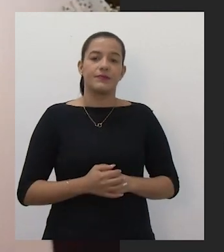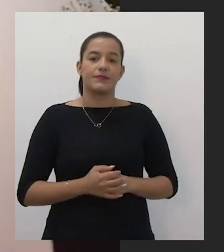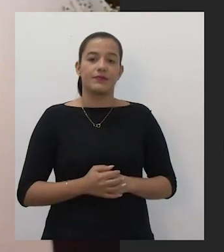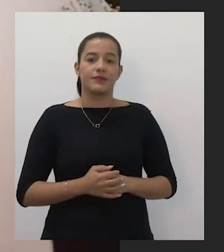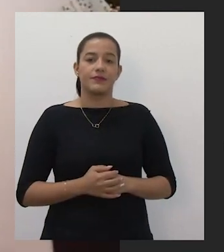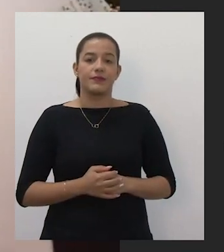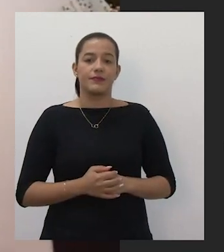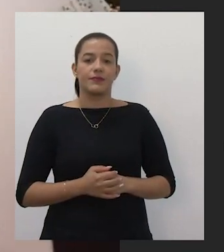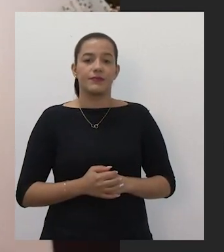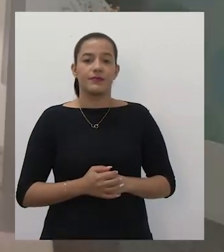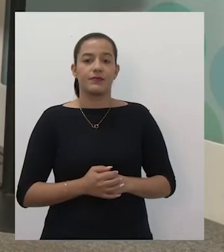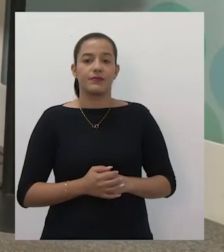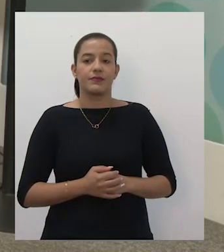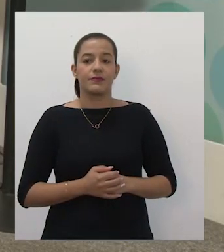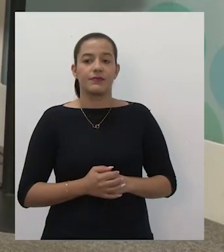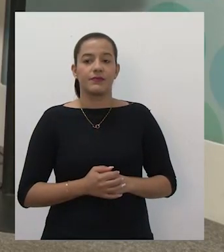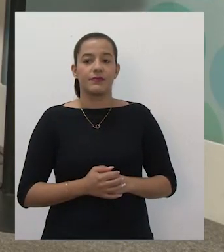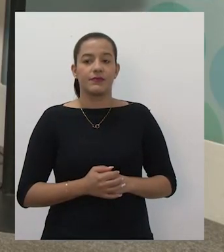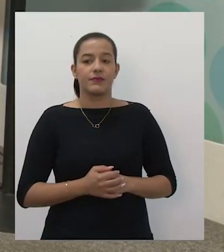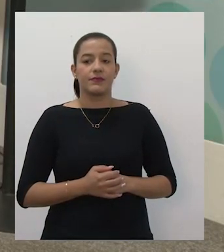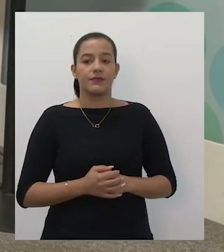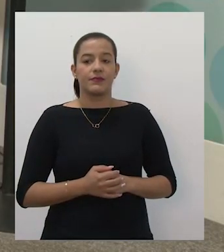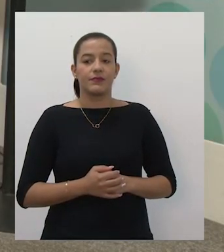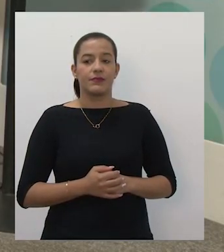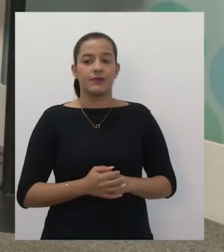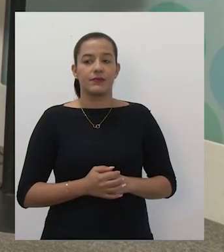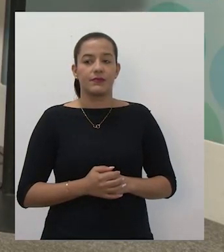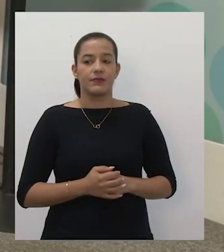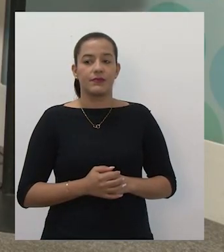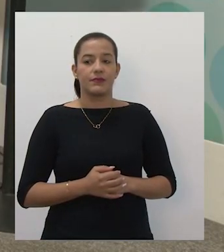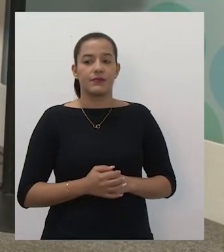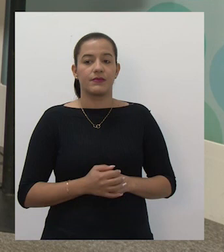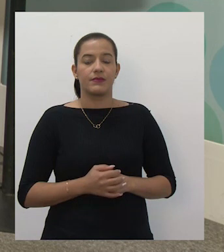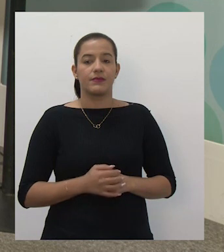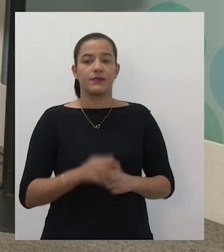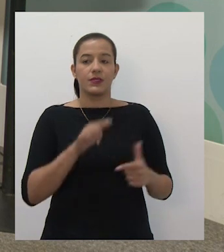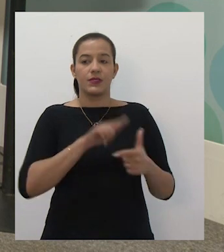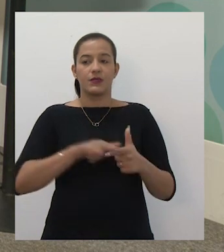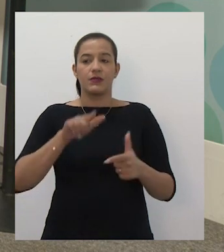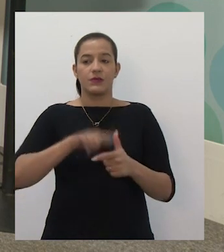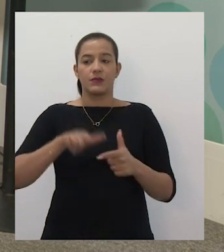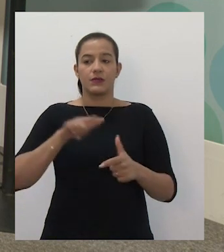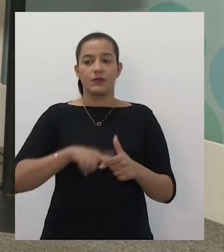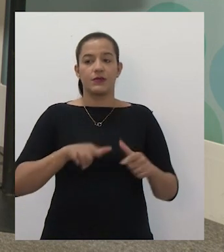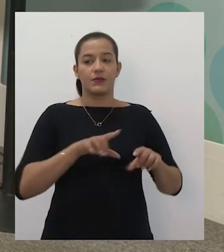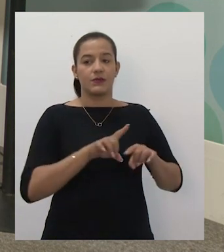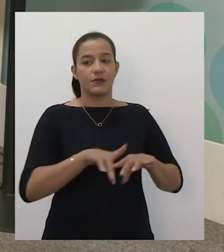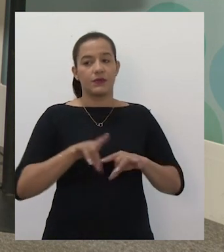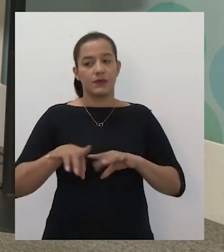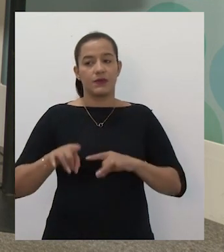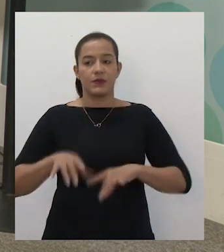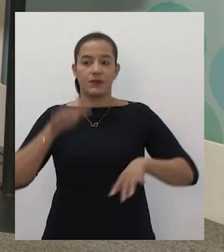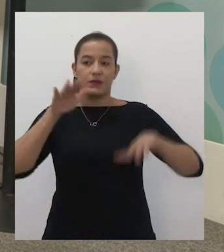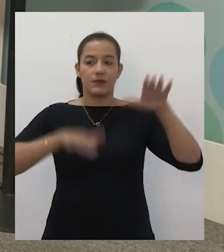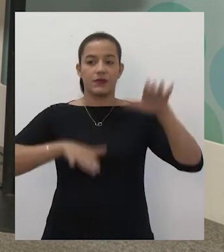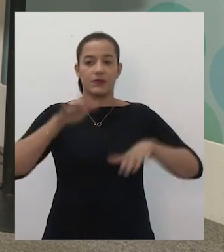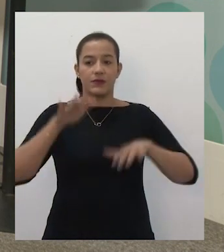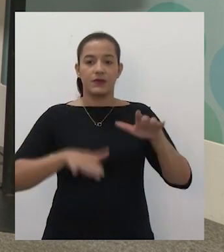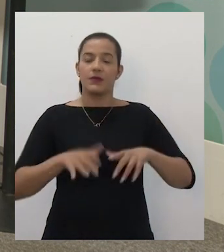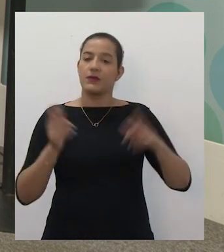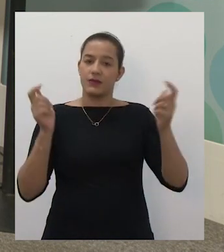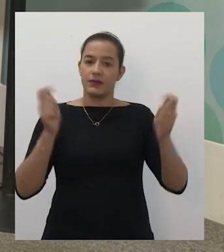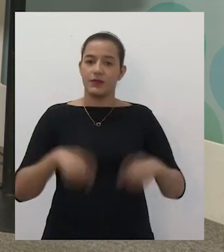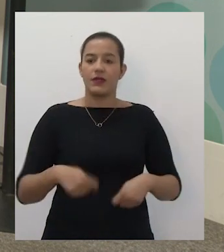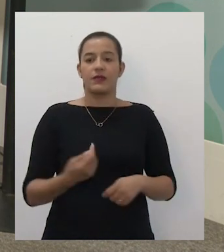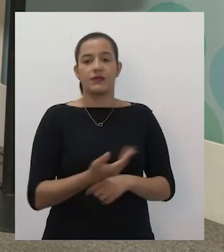Tá. Tranquilo, Karina. A gente está com alguns probleminhas técnicos aqui, né? Acho que alguma oscilação do sinal, tá? Mas foi possível